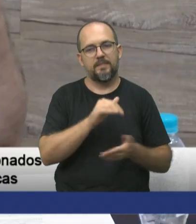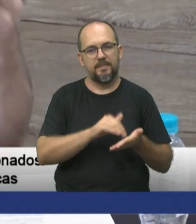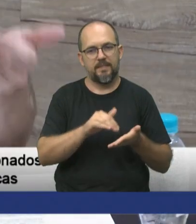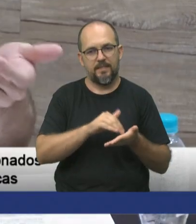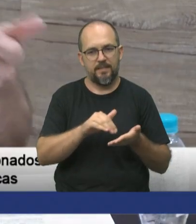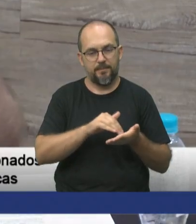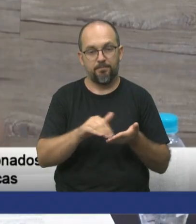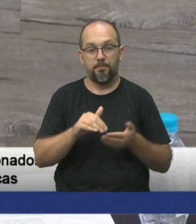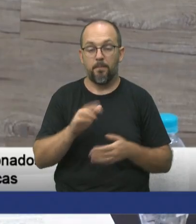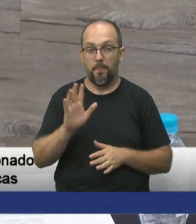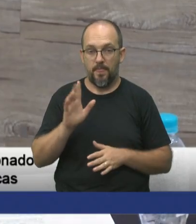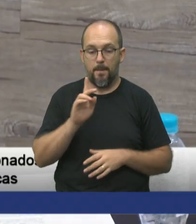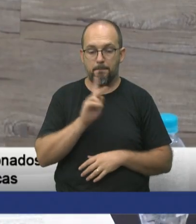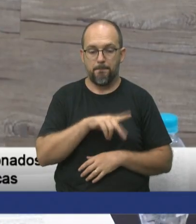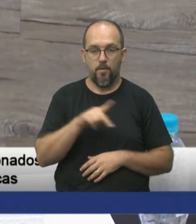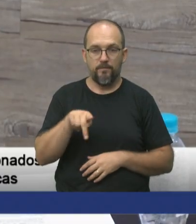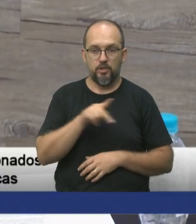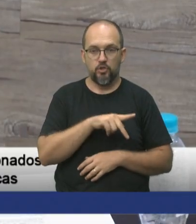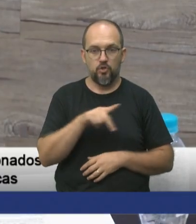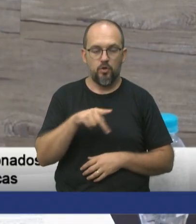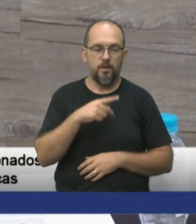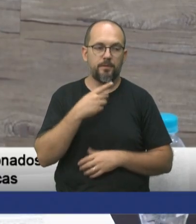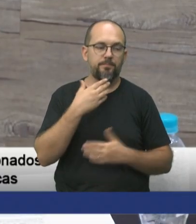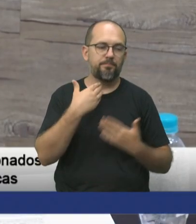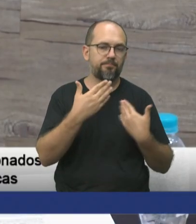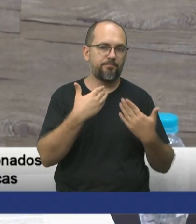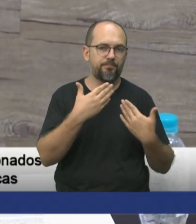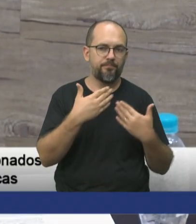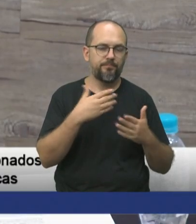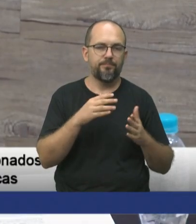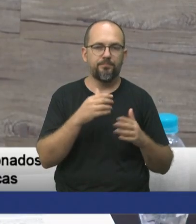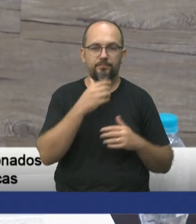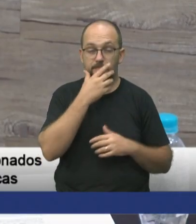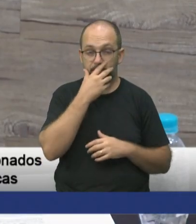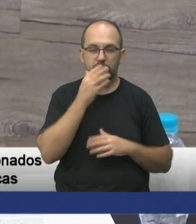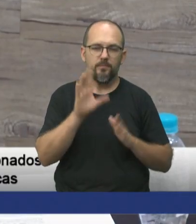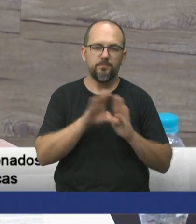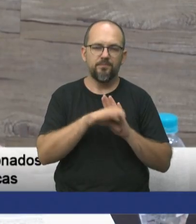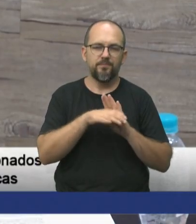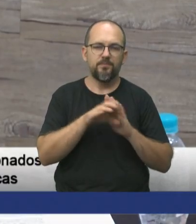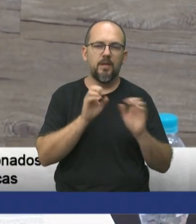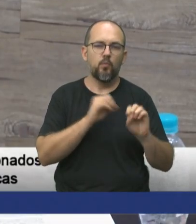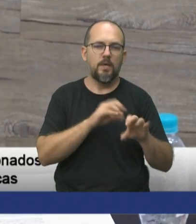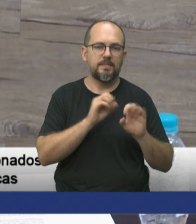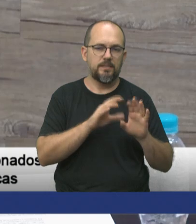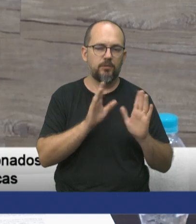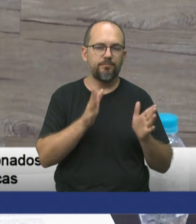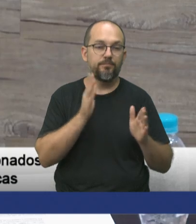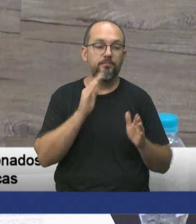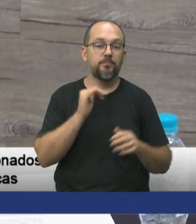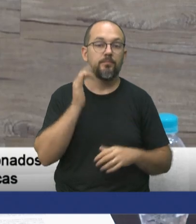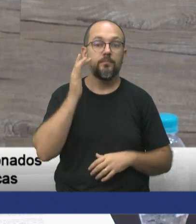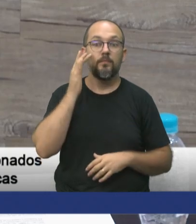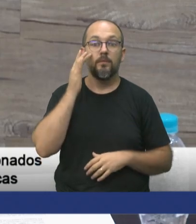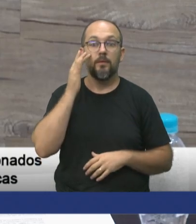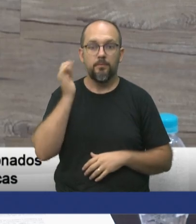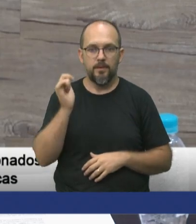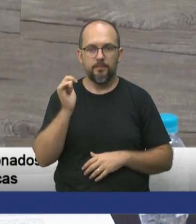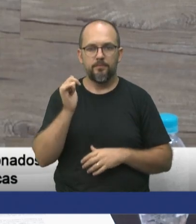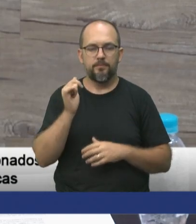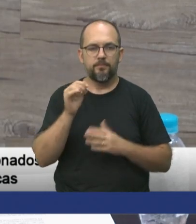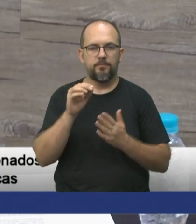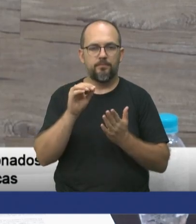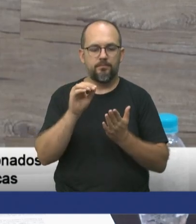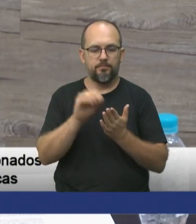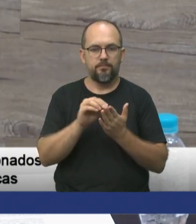você tinha uma concepção já de educação, mas ela no dia seguinte fez um protocolo orientada